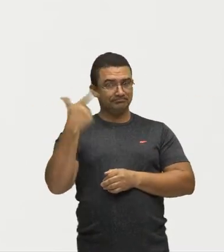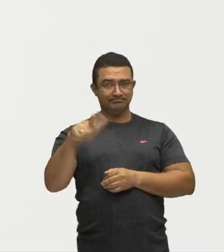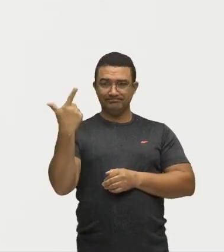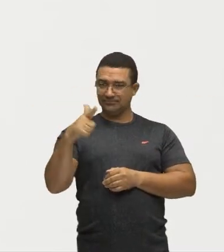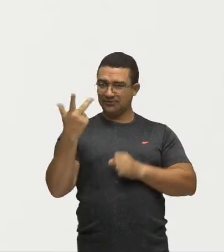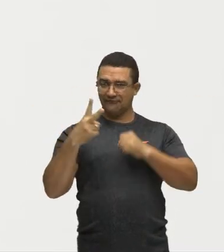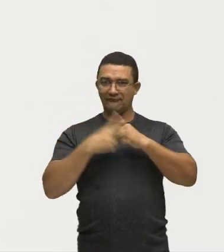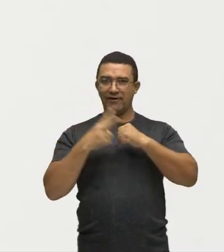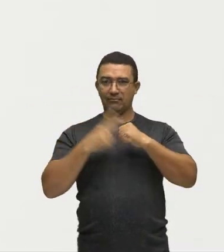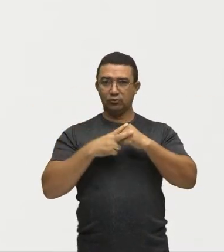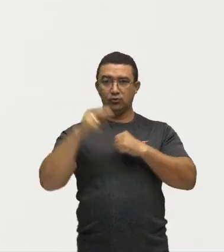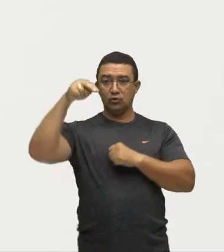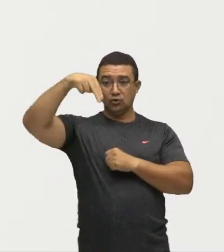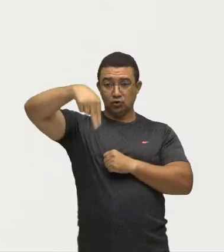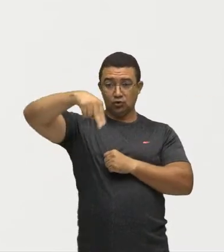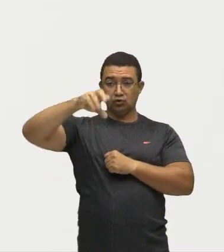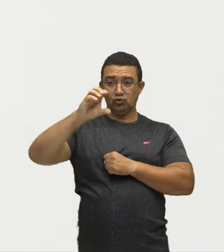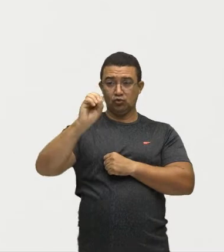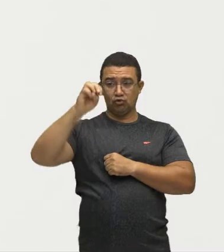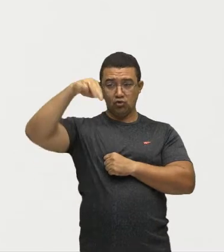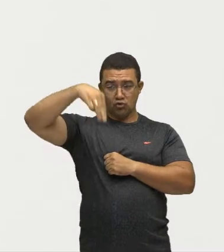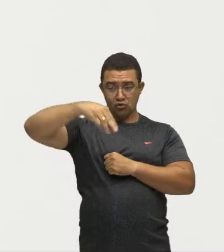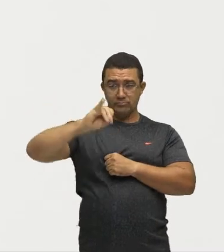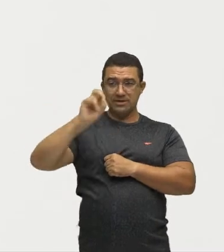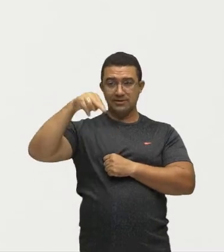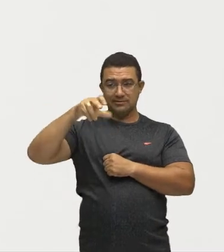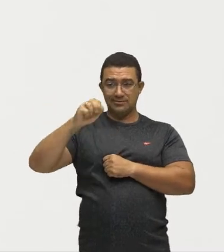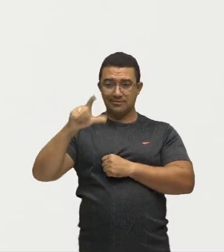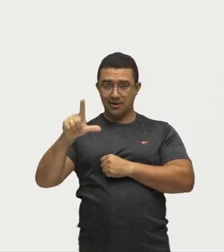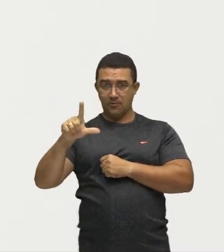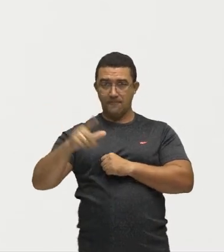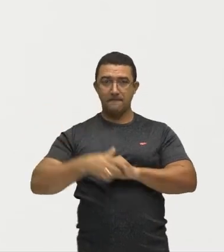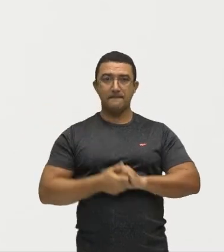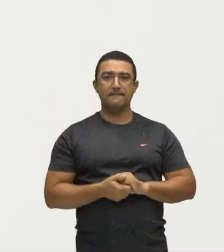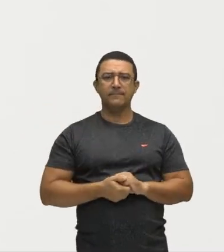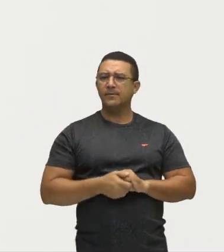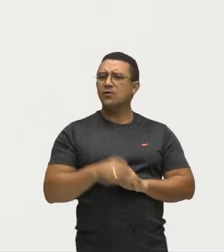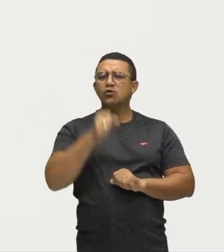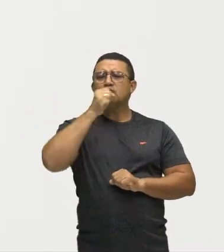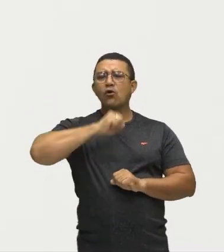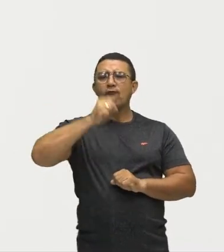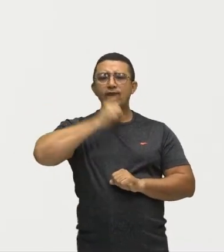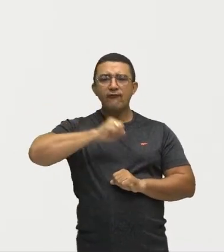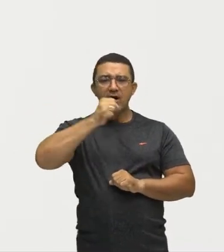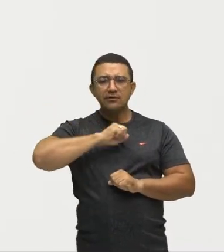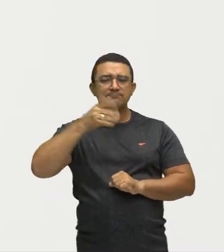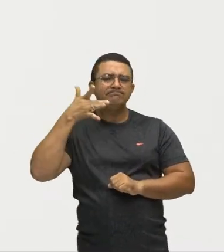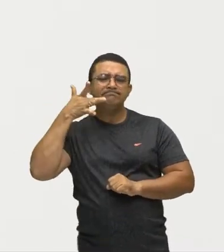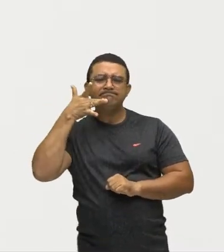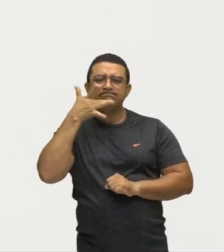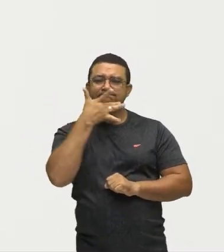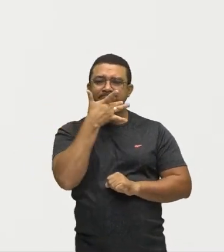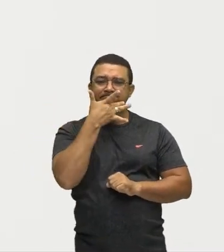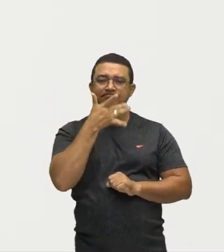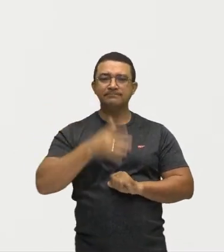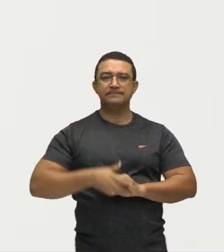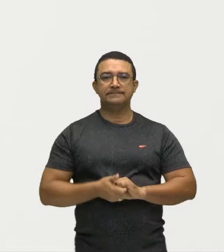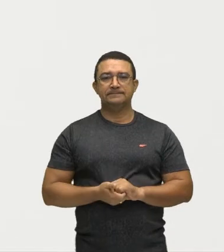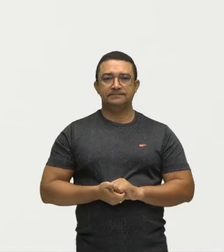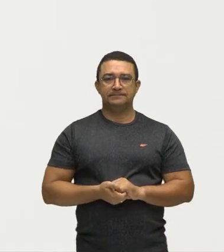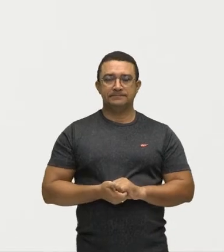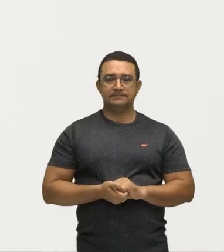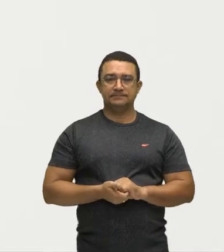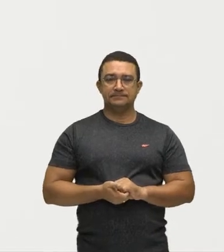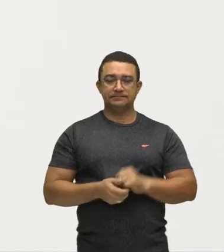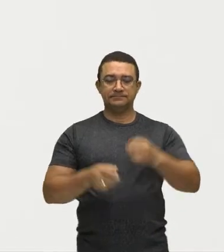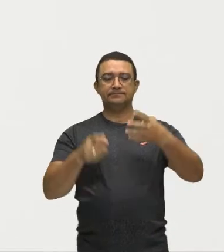uma frase nominal que diz assim, ó, que sorvete delicioso. Não temos verbo nessa primeira frase, né? Então temos aí uma frase nominal.